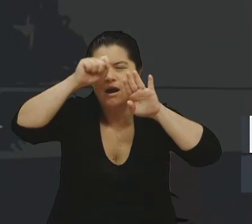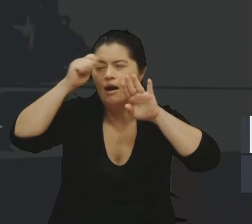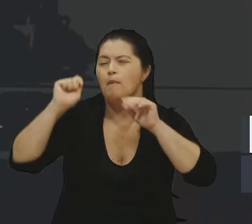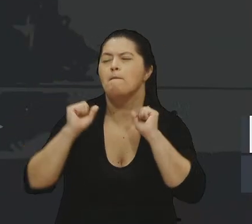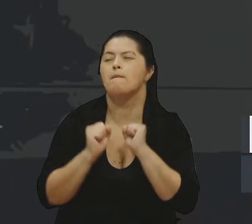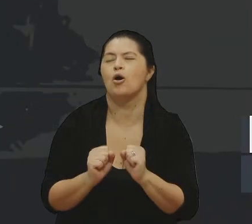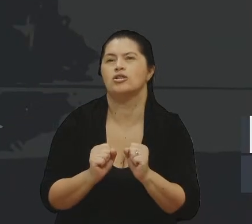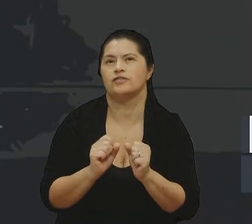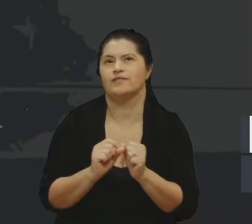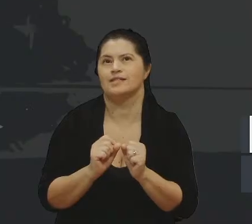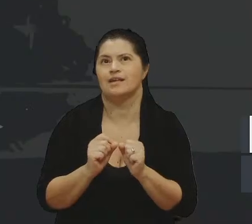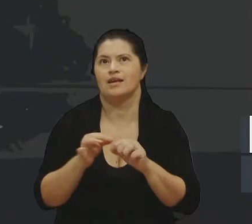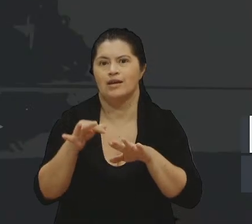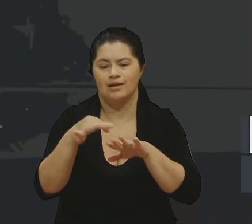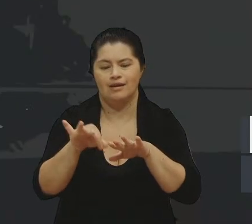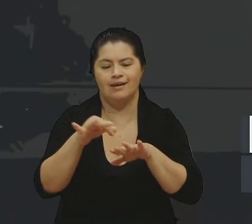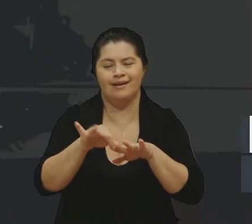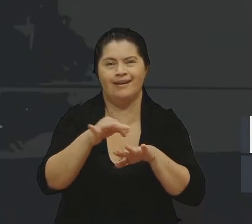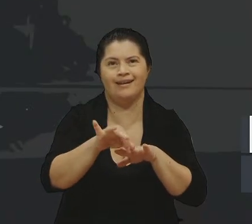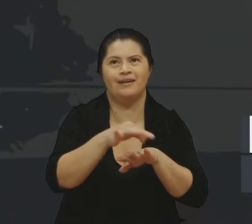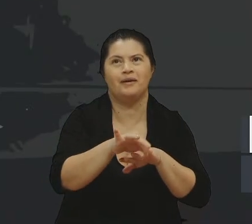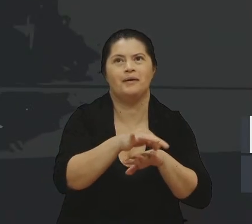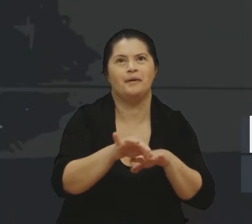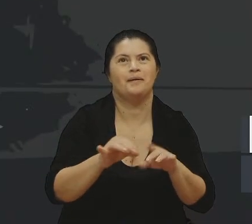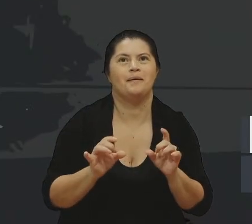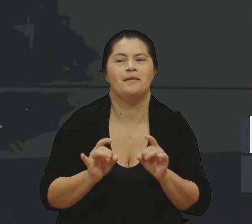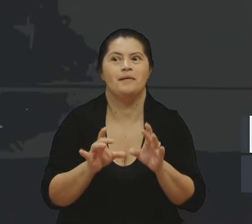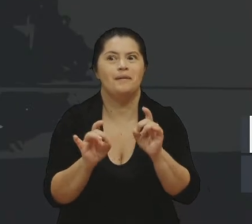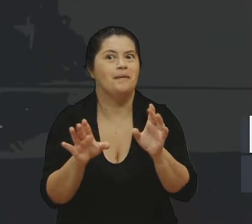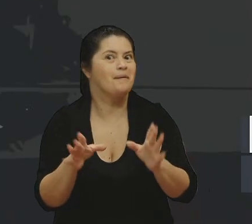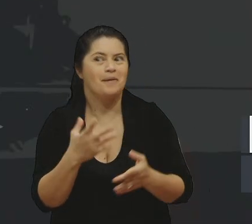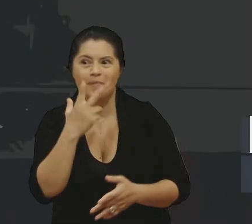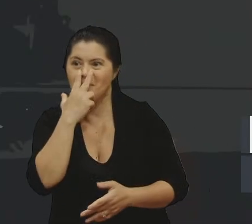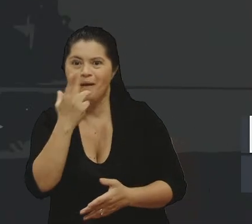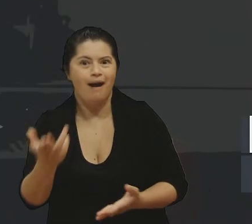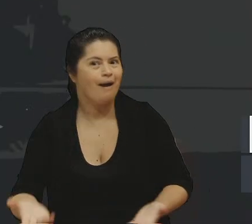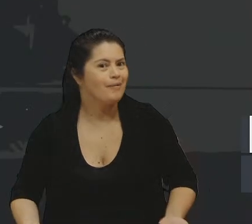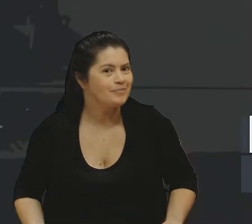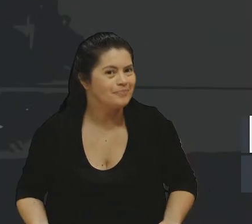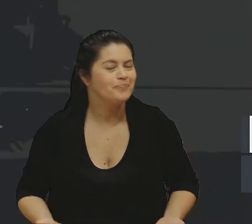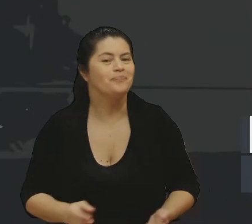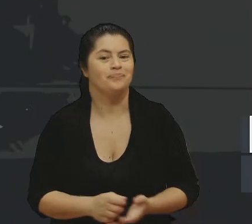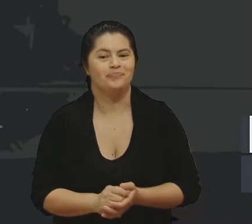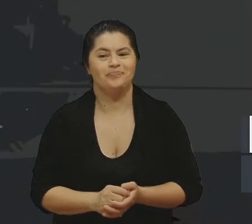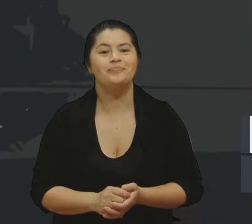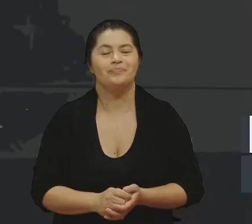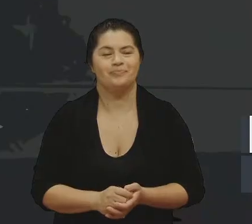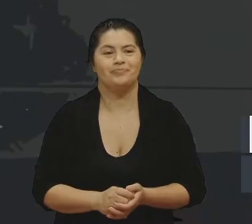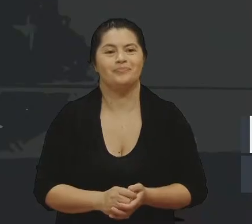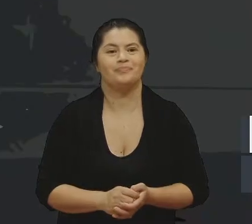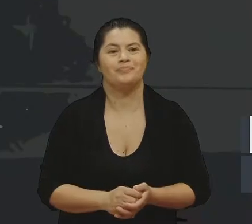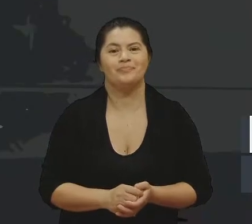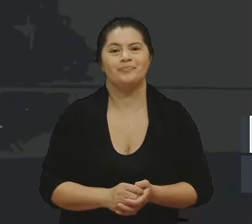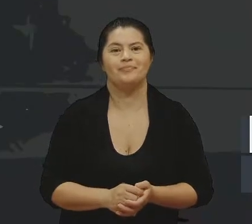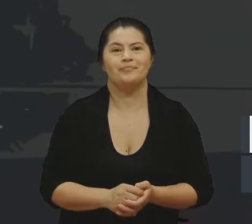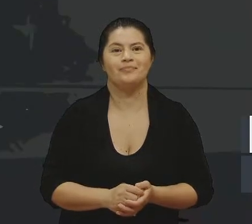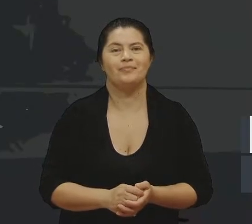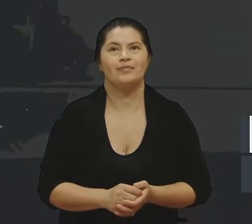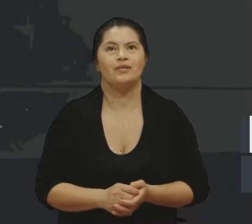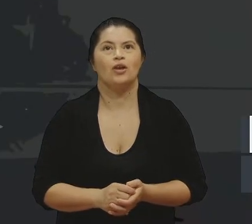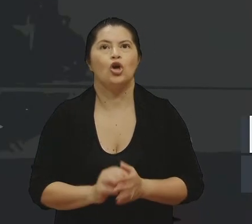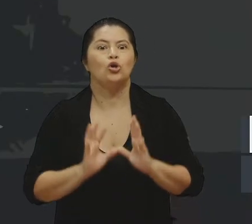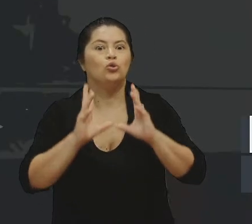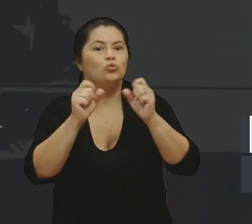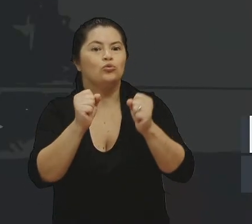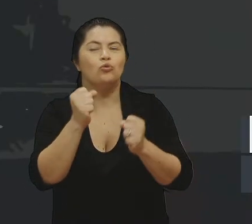dia minha esposa foi fazer a unha e voltou com pijama para casa. A pessoa está vendendo, ela está lá sentada, ela fica 1 hora lá sentada olhando para as paredes. Tudo que